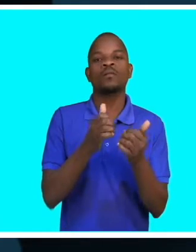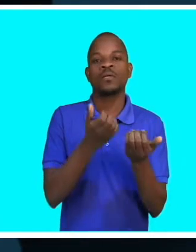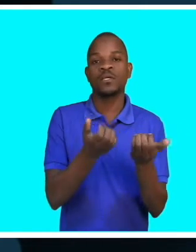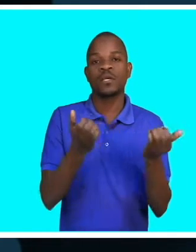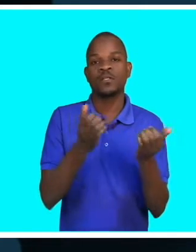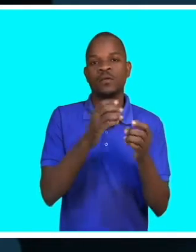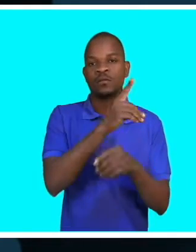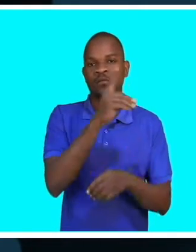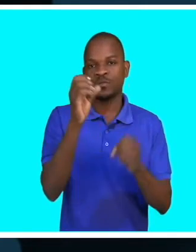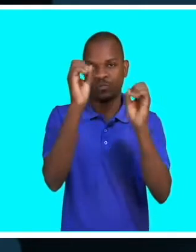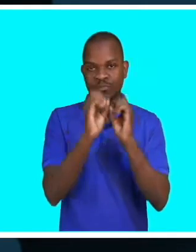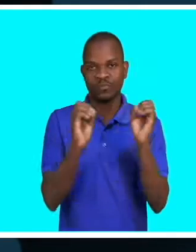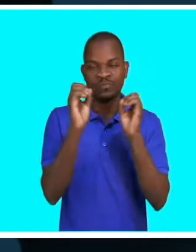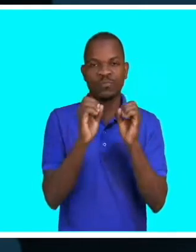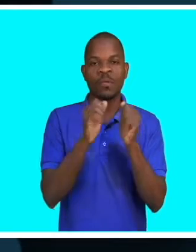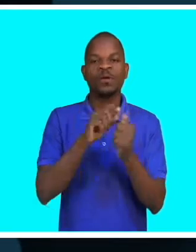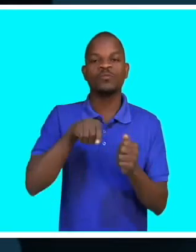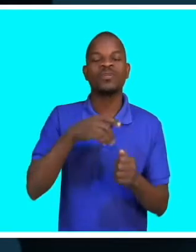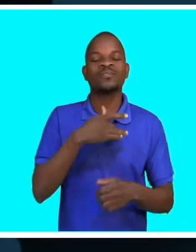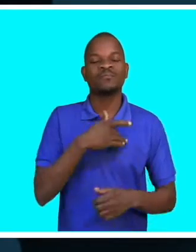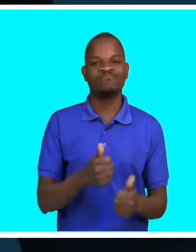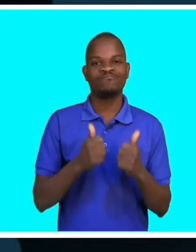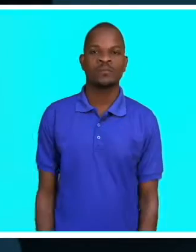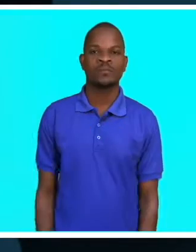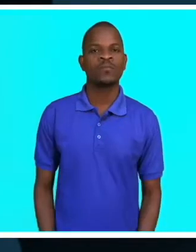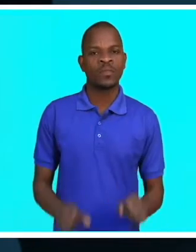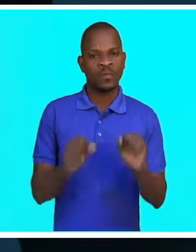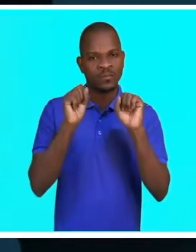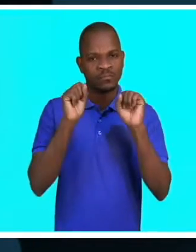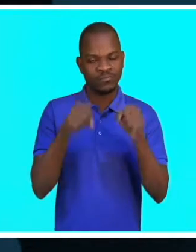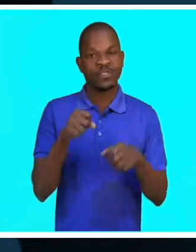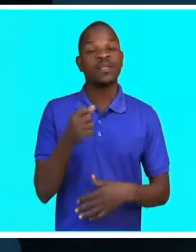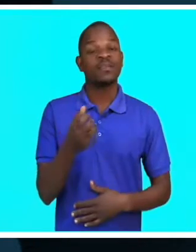normais. Então, ter nos recebido daqui a uma hora.